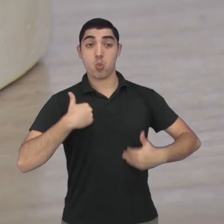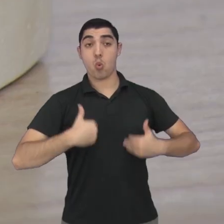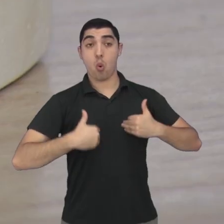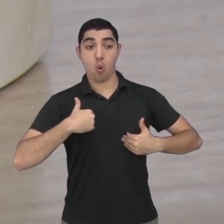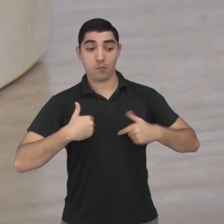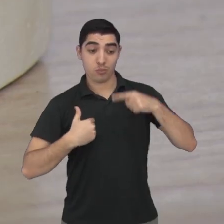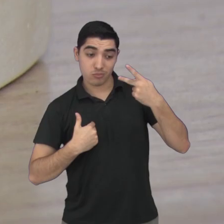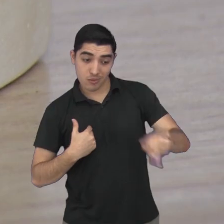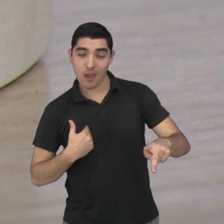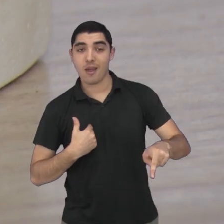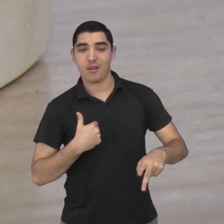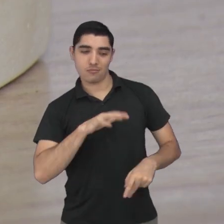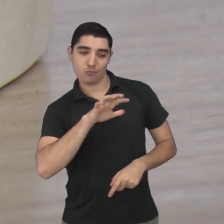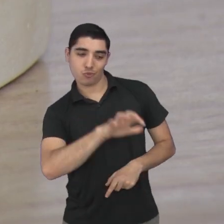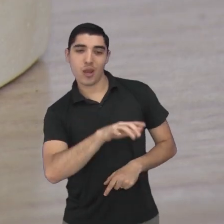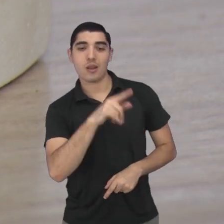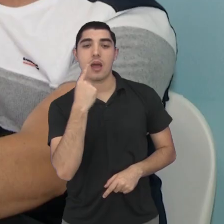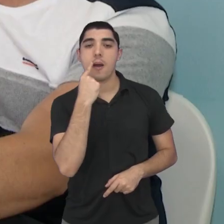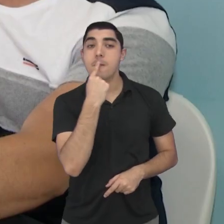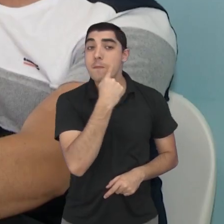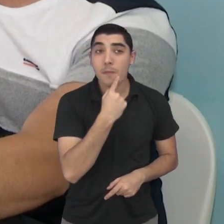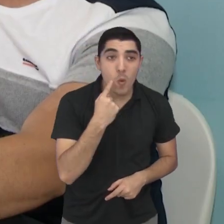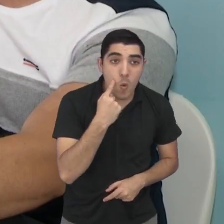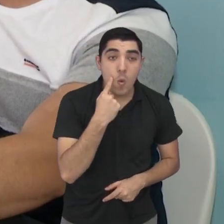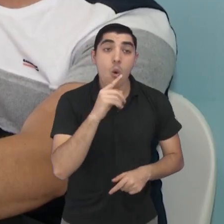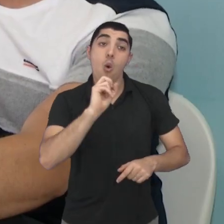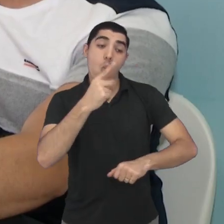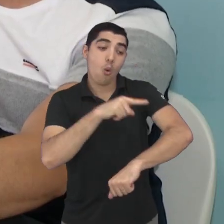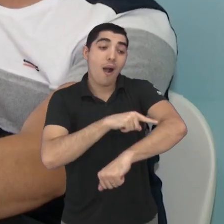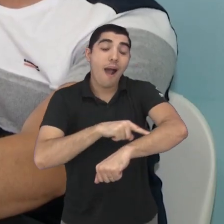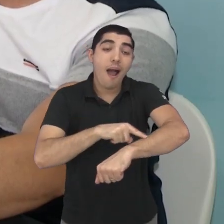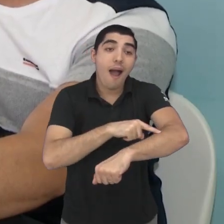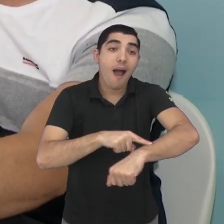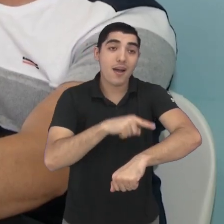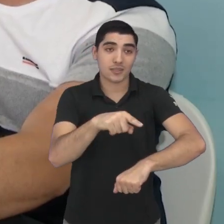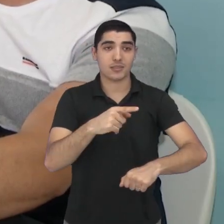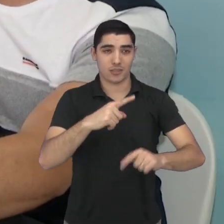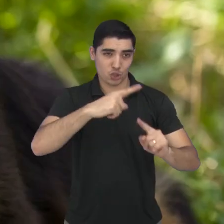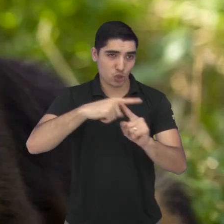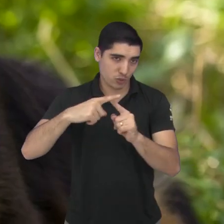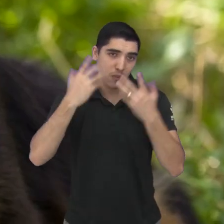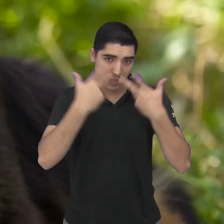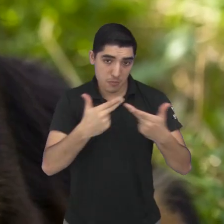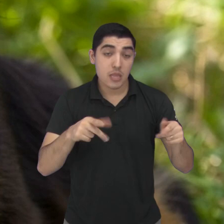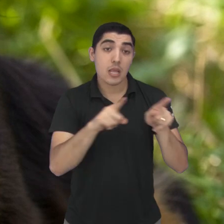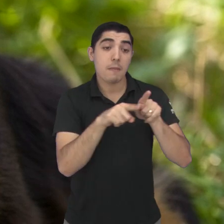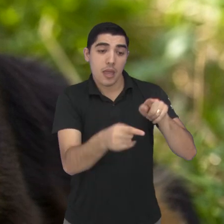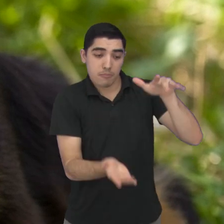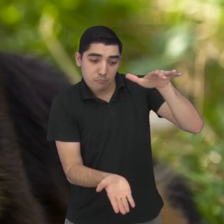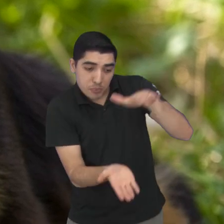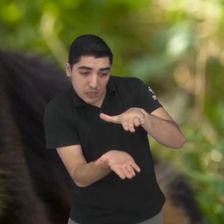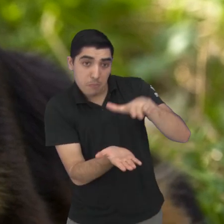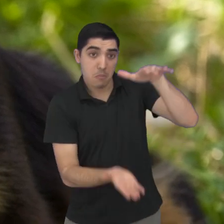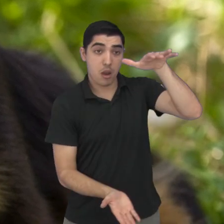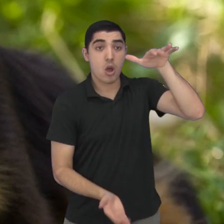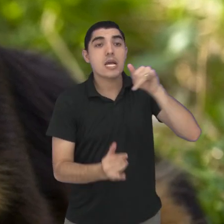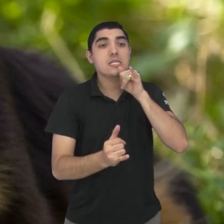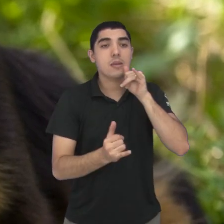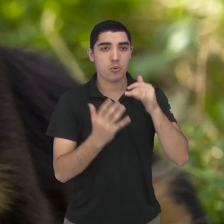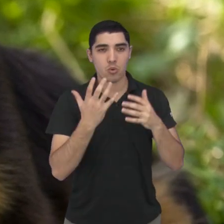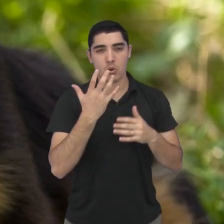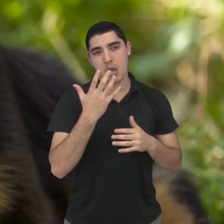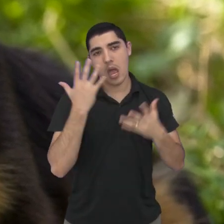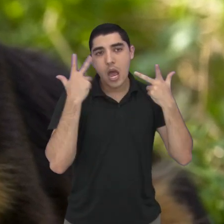de conformação anatômica da boca, de algumas raças favorecem, o tamanho do animal, então as raças miniatura